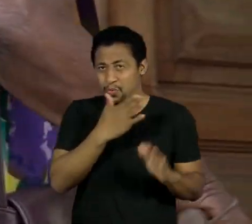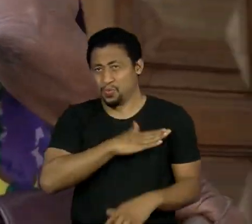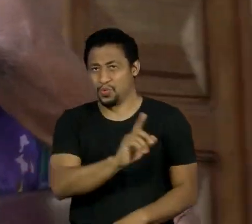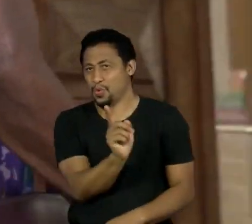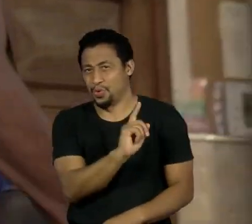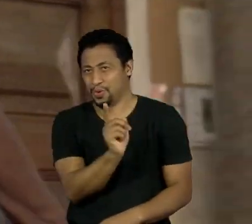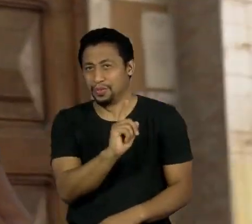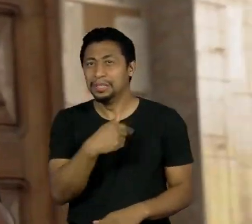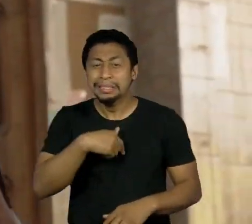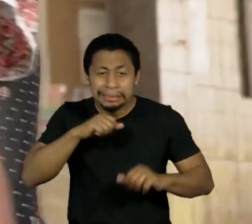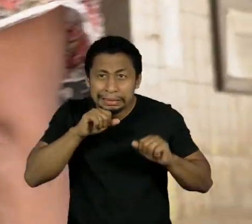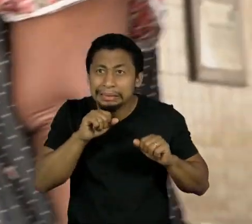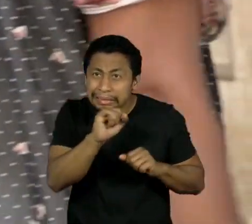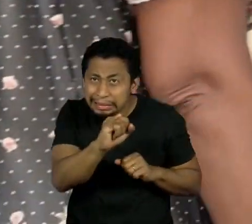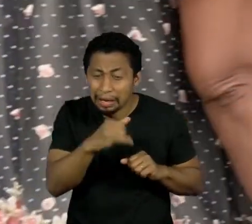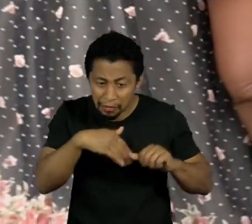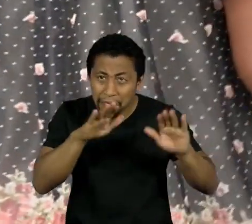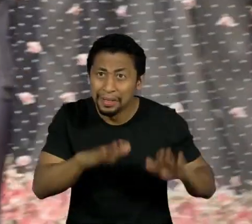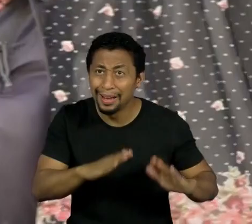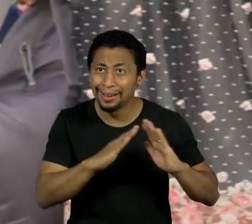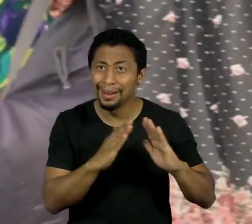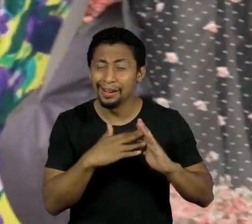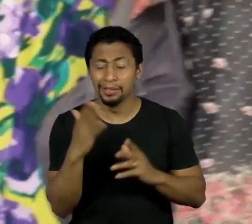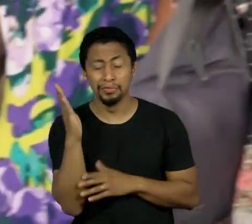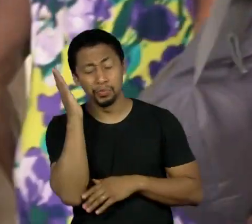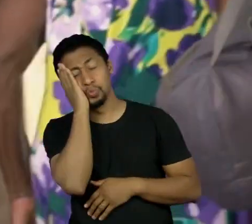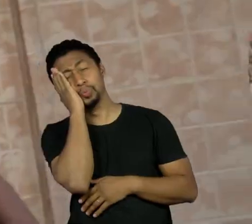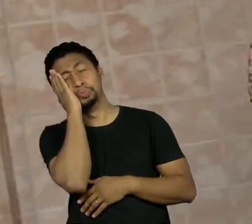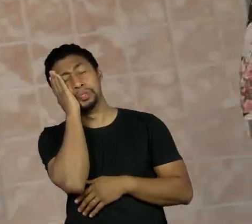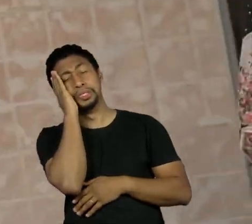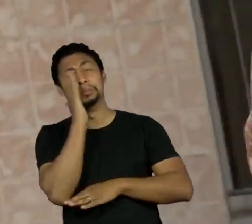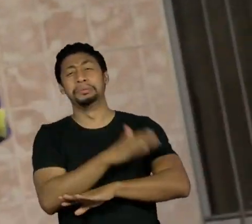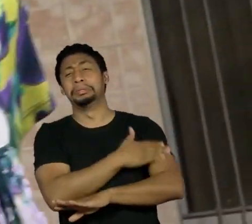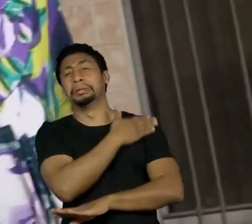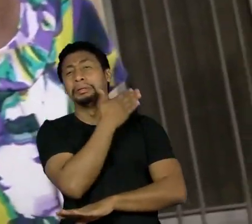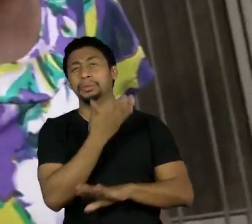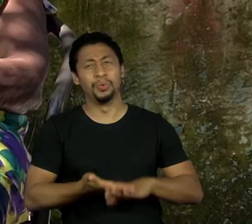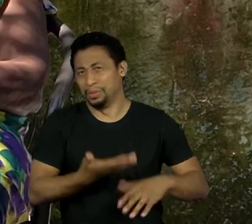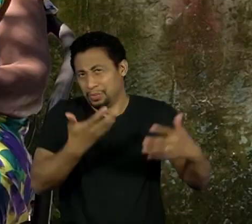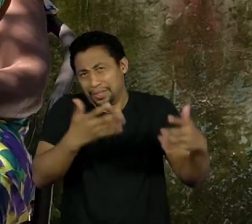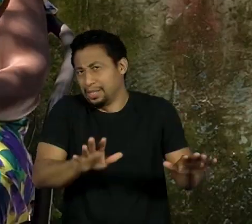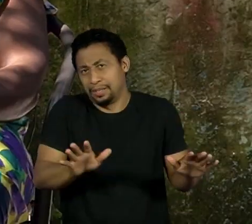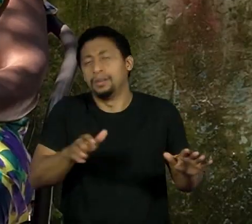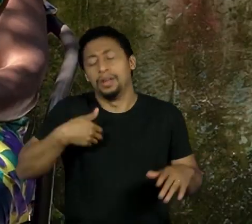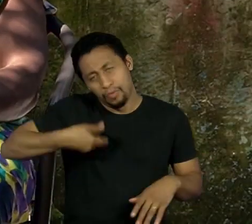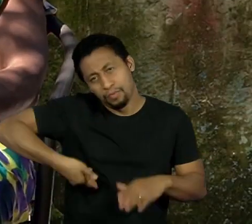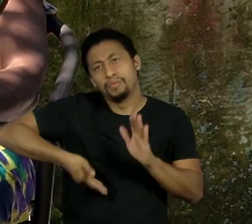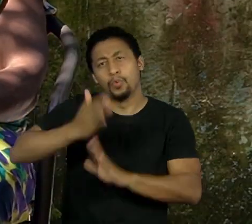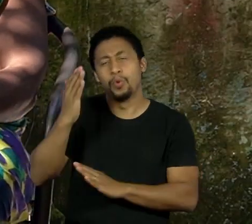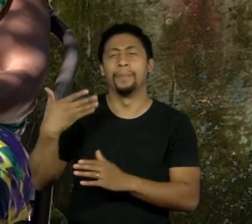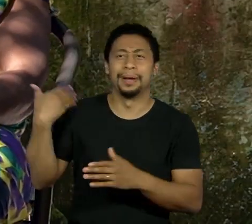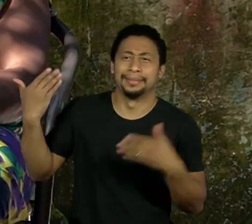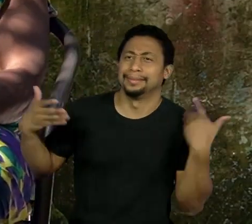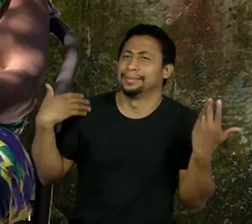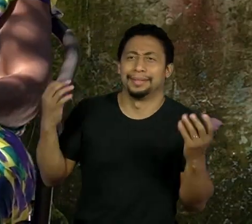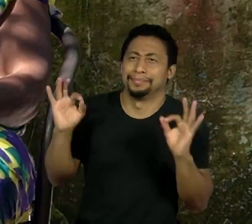aqui, eu fico dormindo. Então, eu saio mesmo. O pessoal pergunta se eu estou perdido. Que perdida nada, eu estou